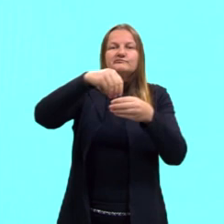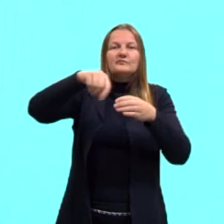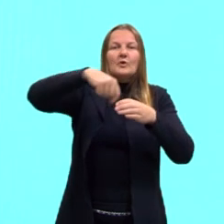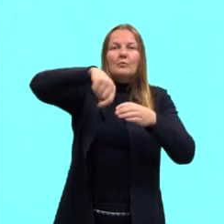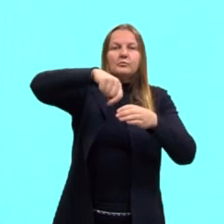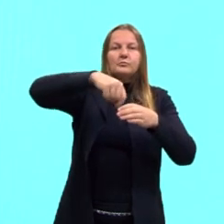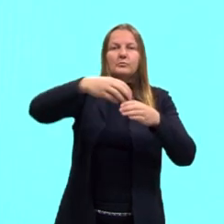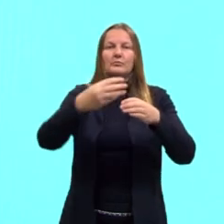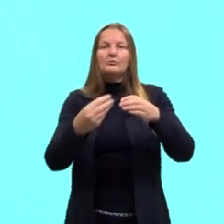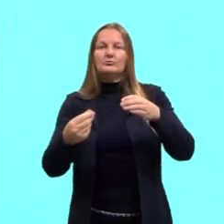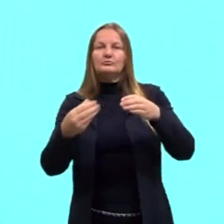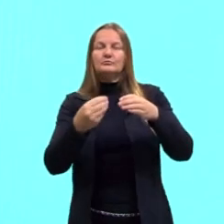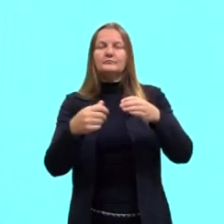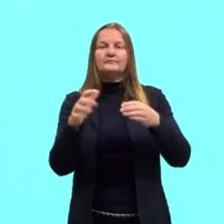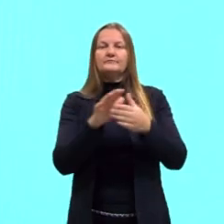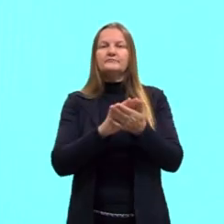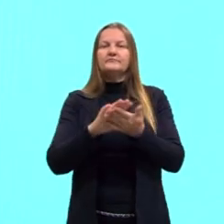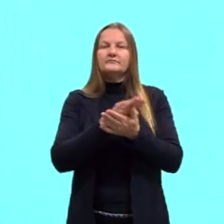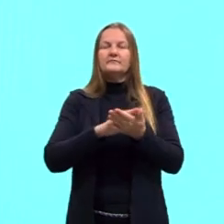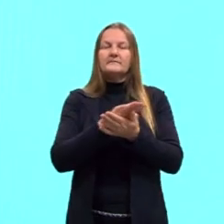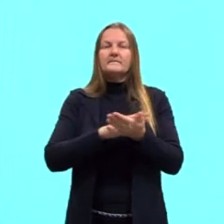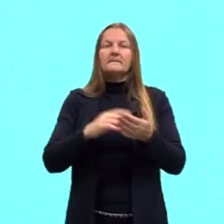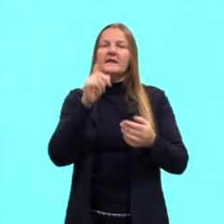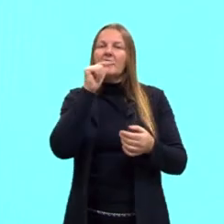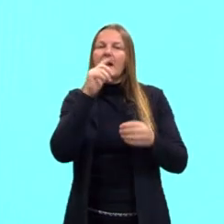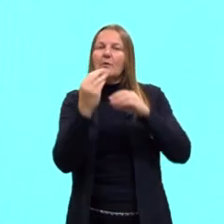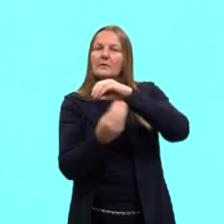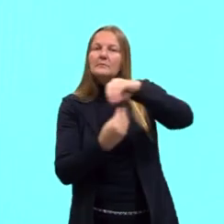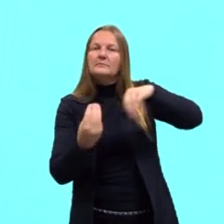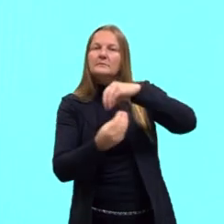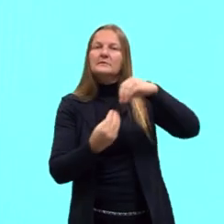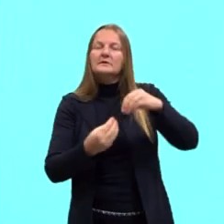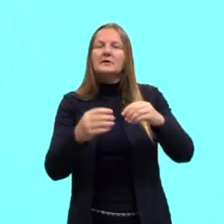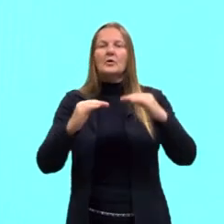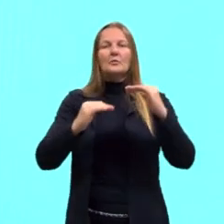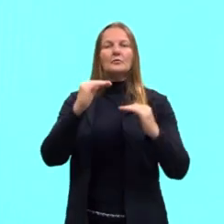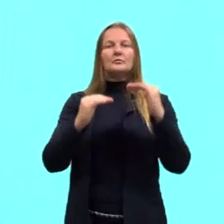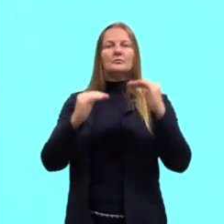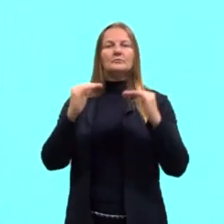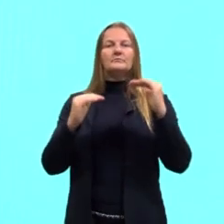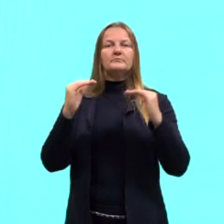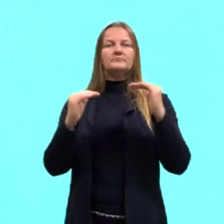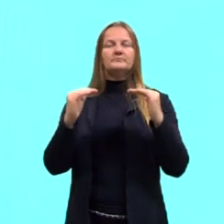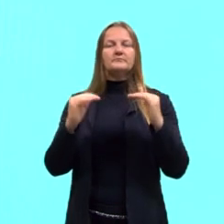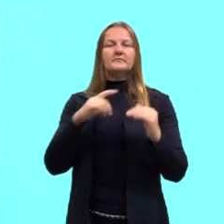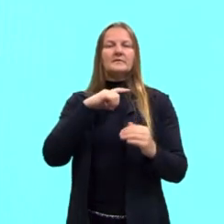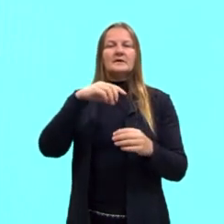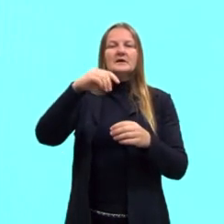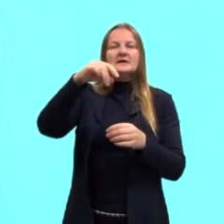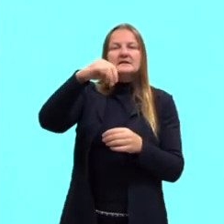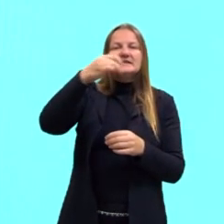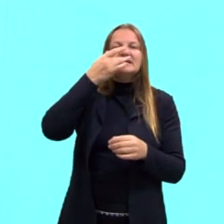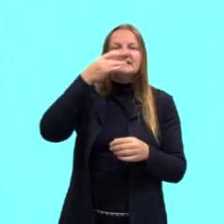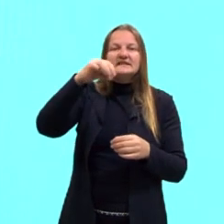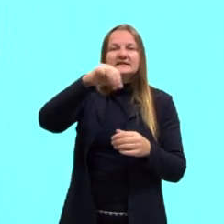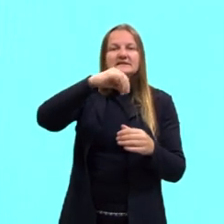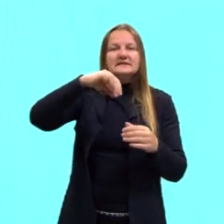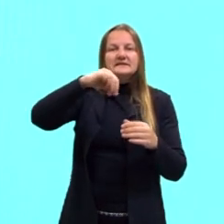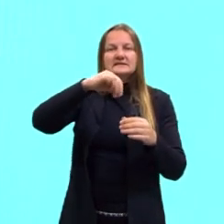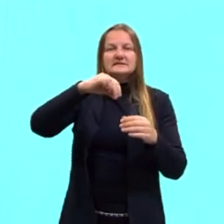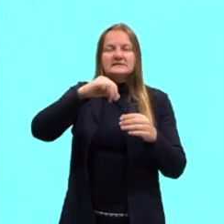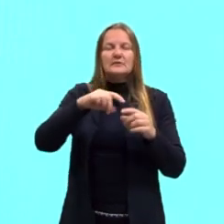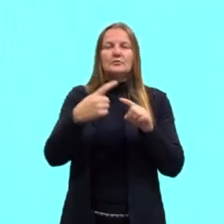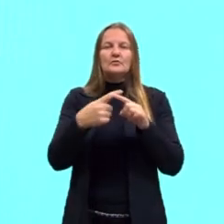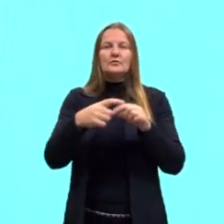pouco solúvel quando em meio aquoso estabelece o seguinte equilíbrio de do sal na de vários